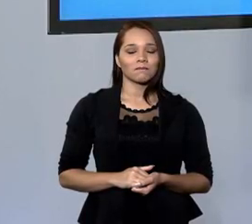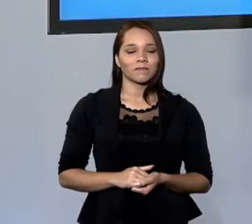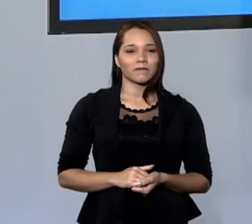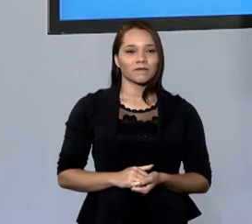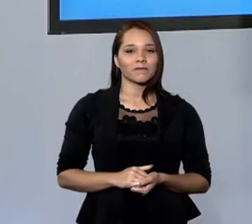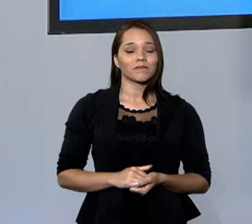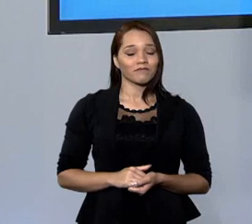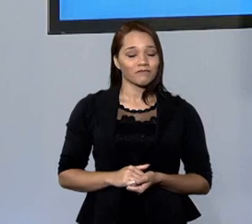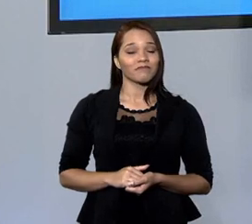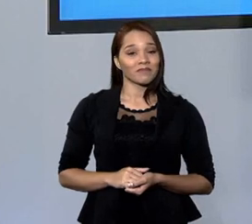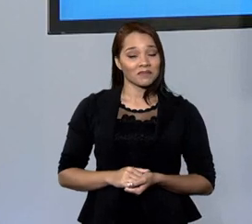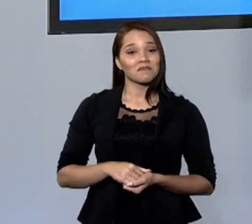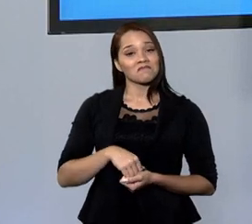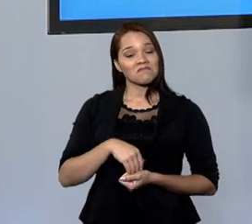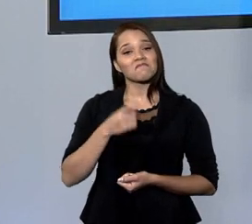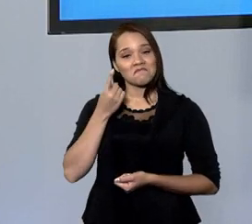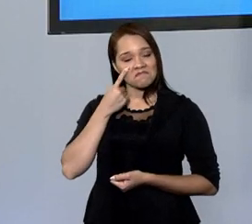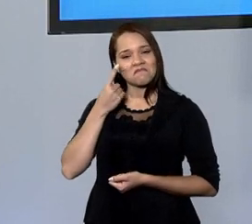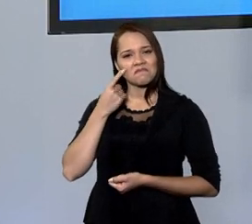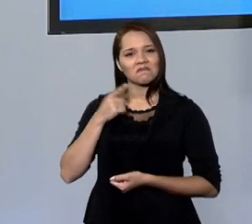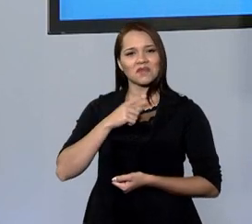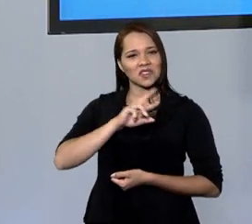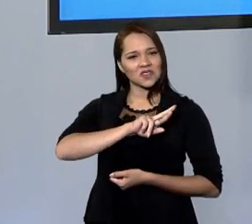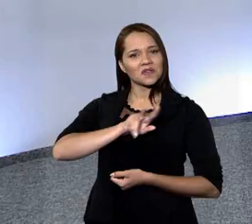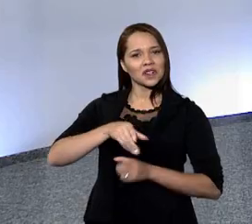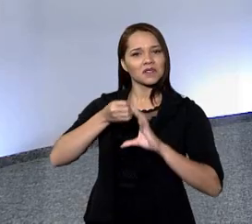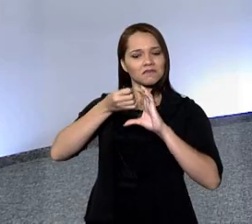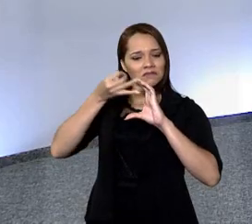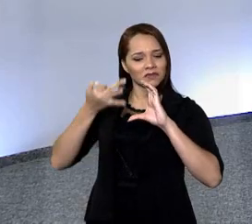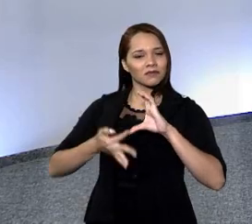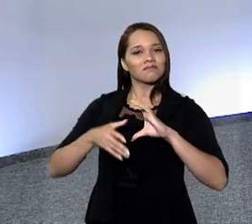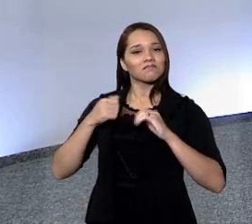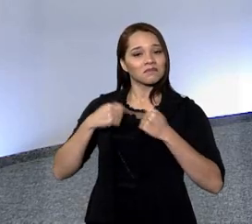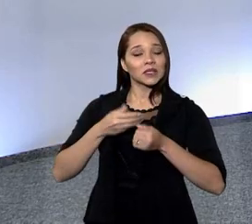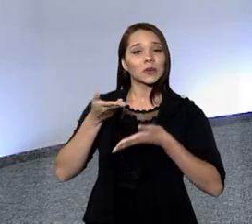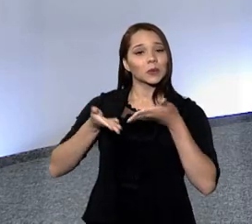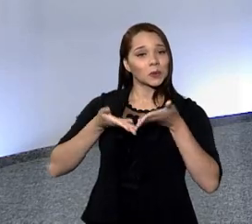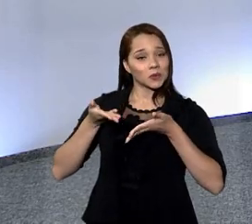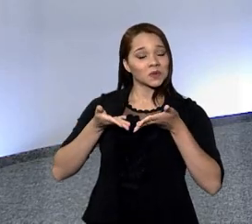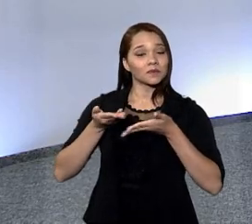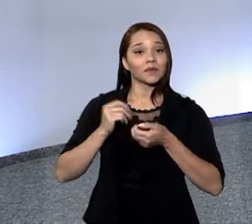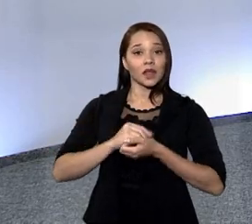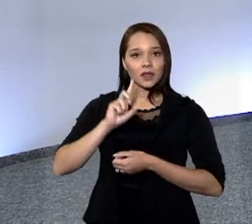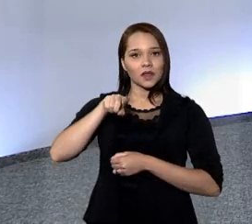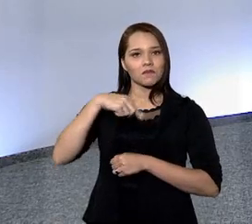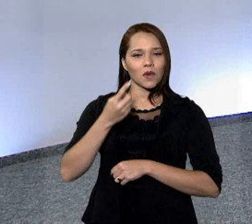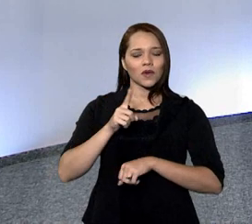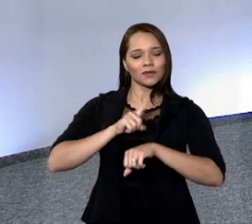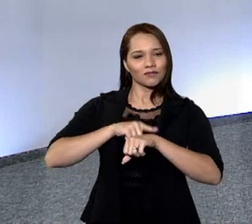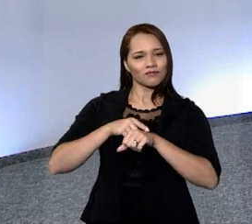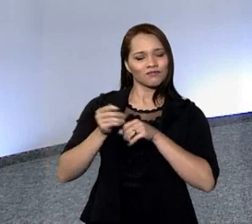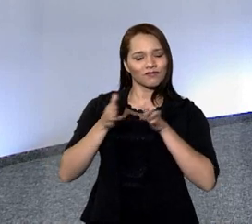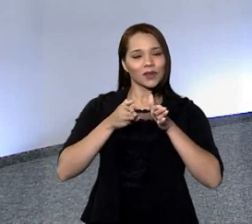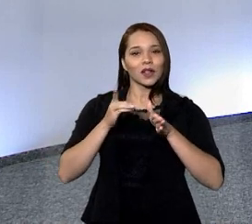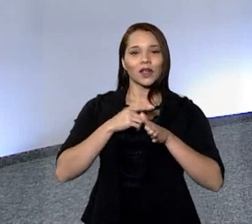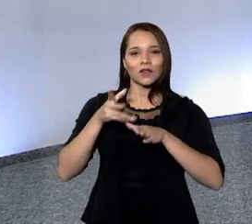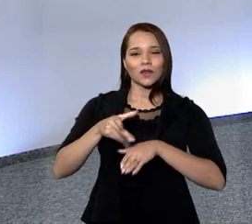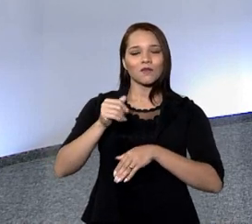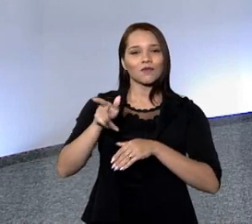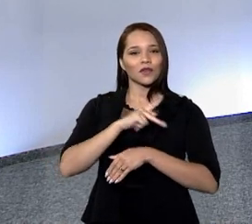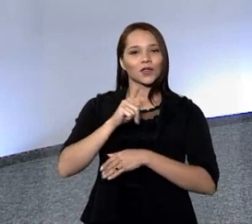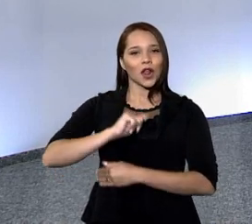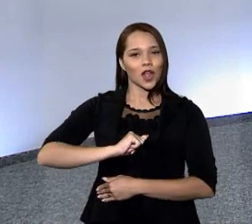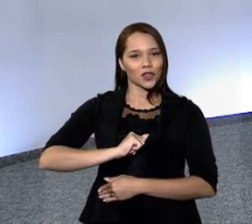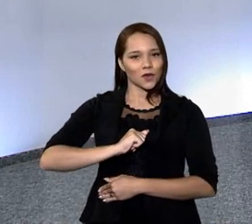que bom deu para ver que são muitos aspectos a serem tratados não é por isso depois do intervalo eu recebo a professora de antropologia da